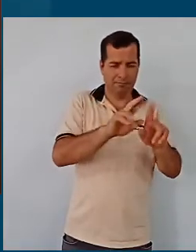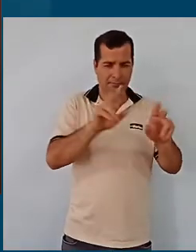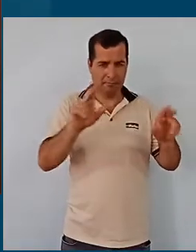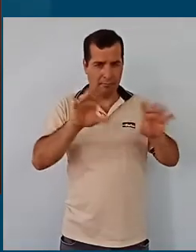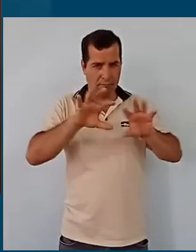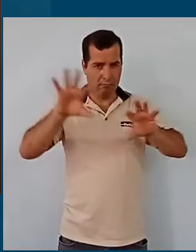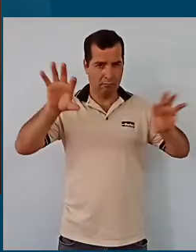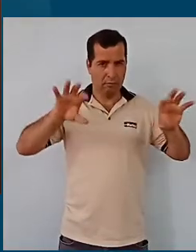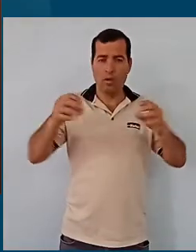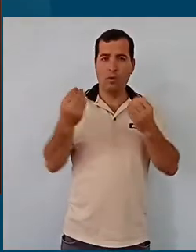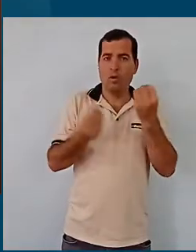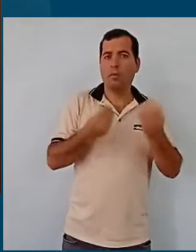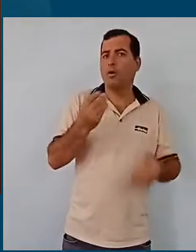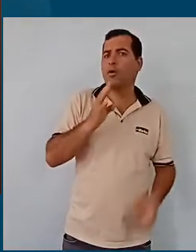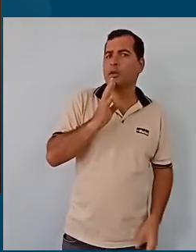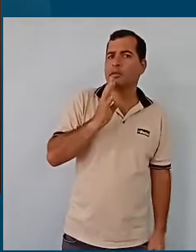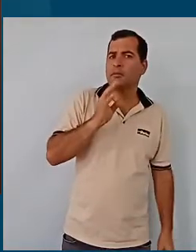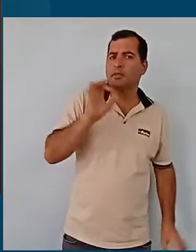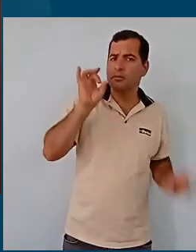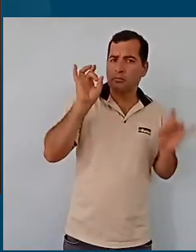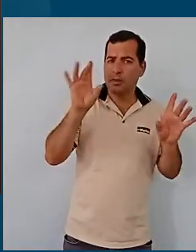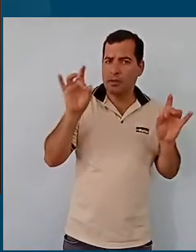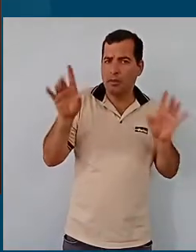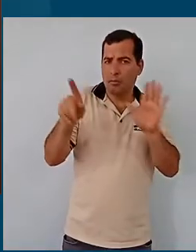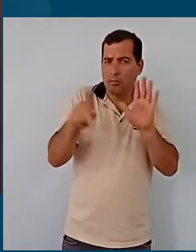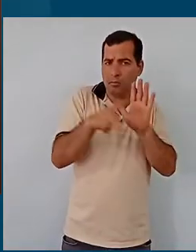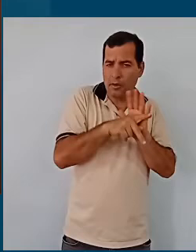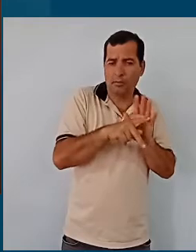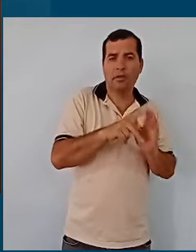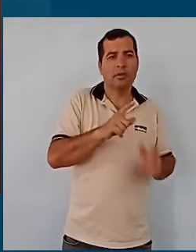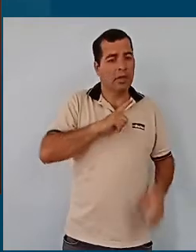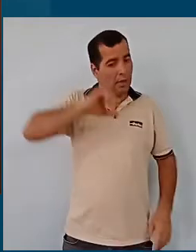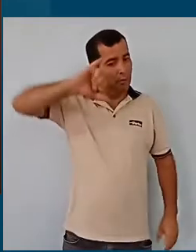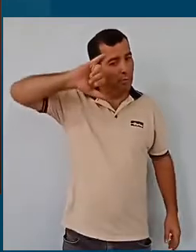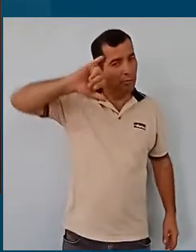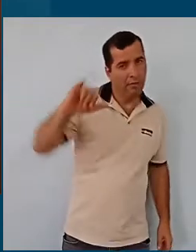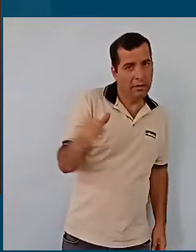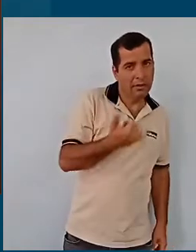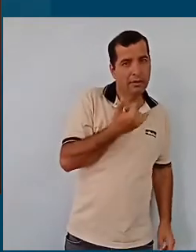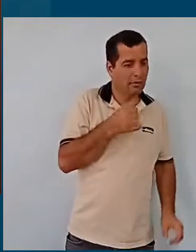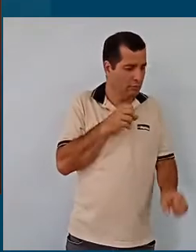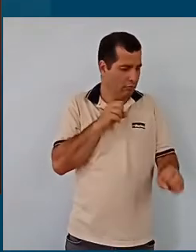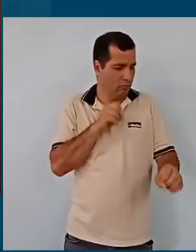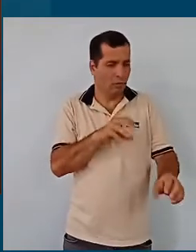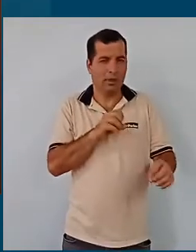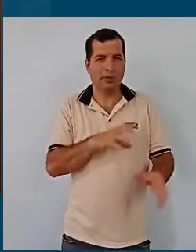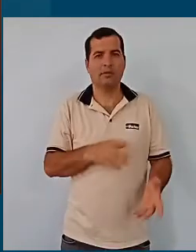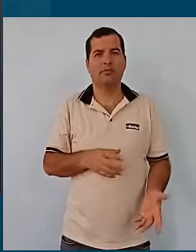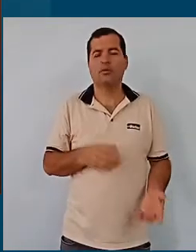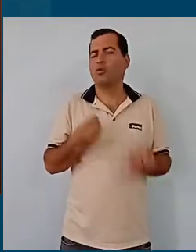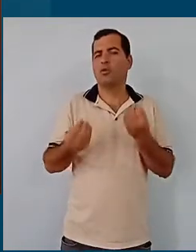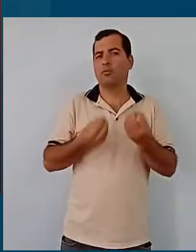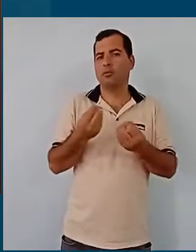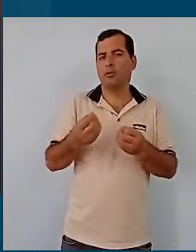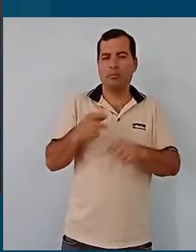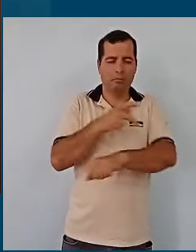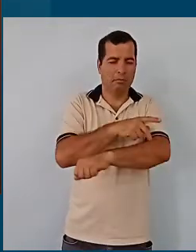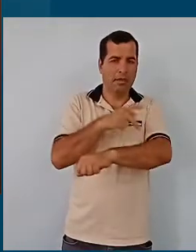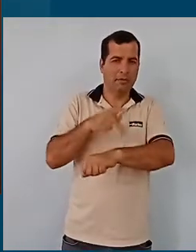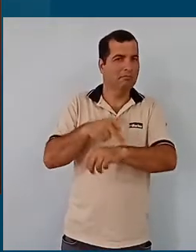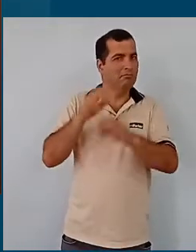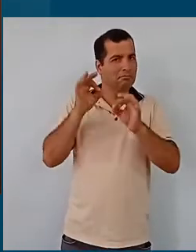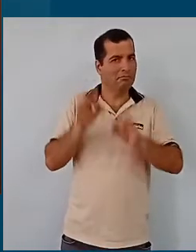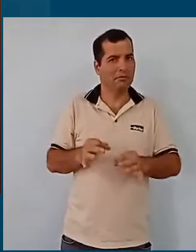que o conhecimento específico que elas trazem podem ser aproveitados na educação. Quais são as implicações